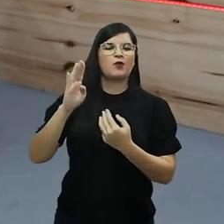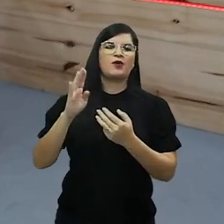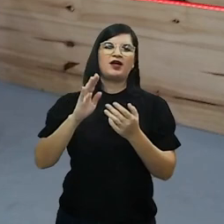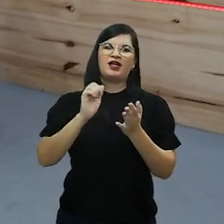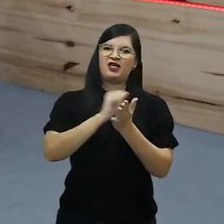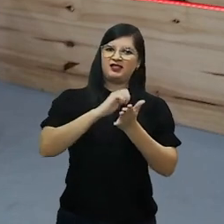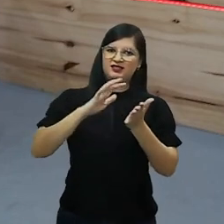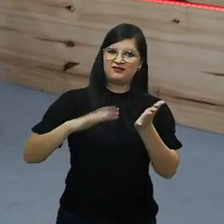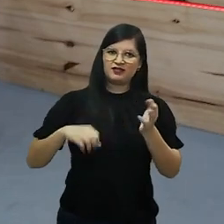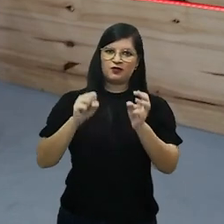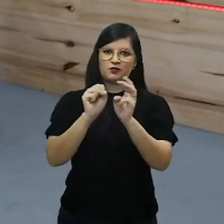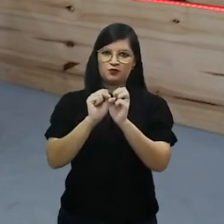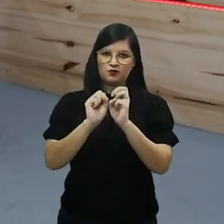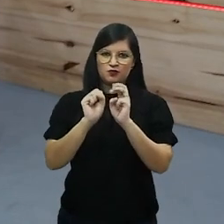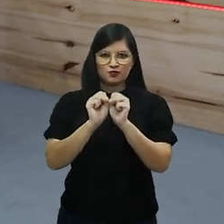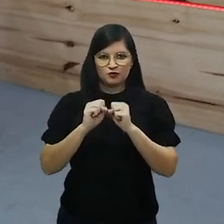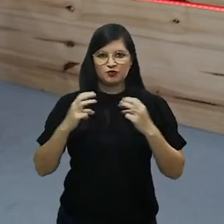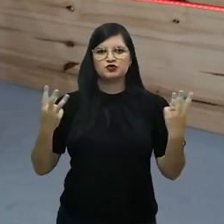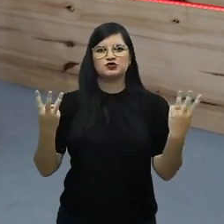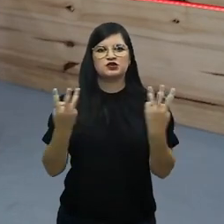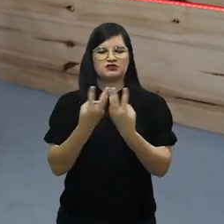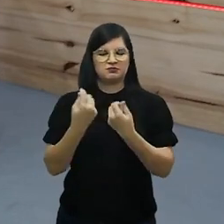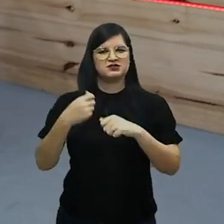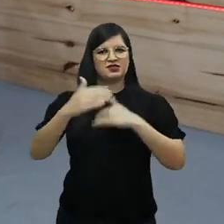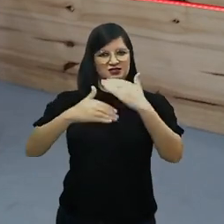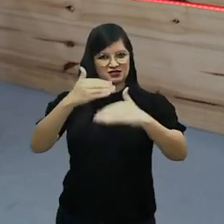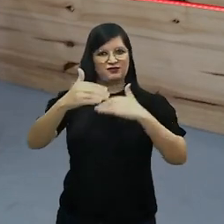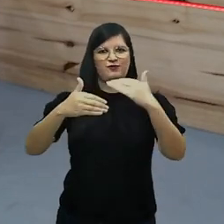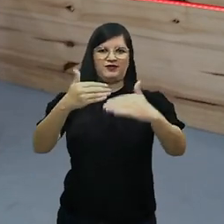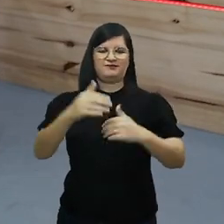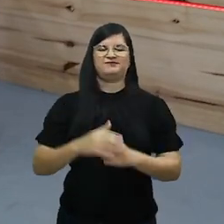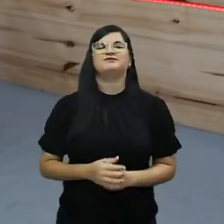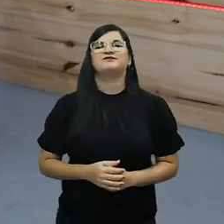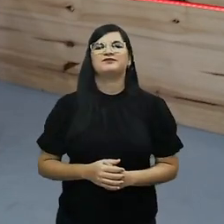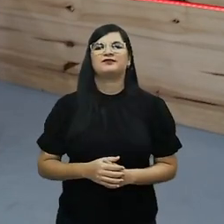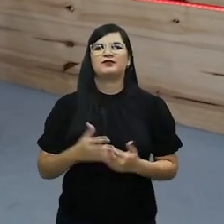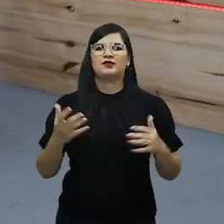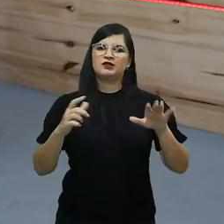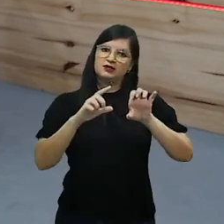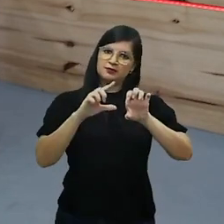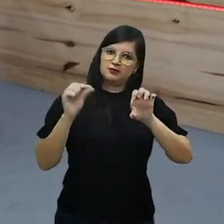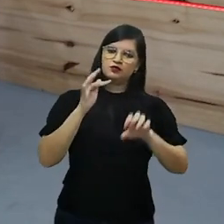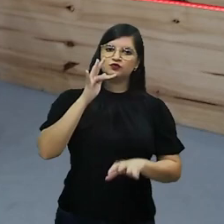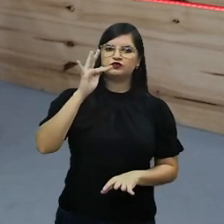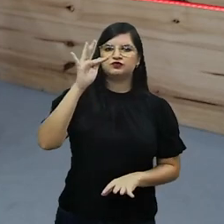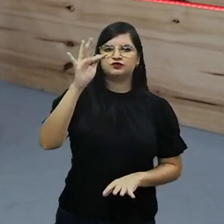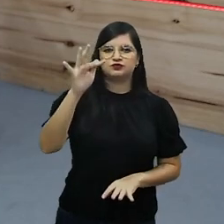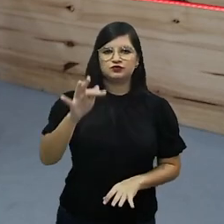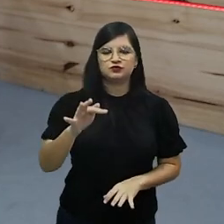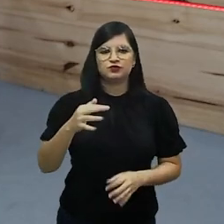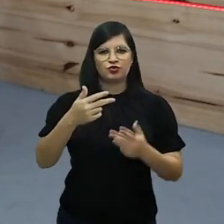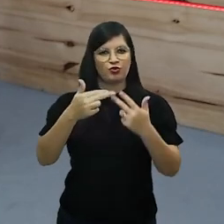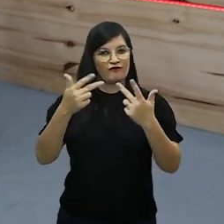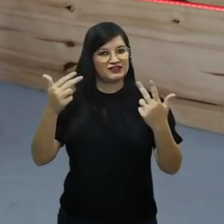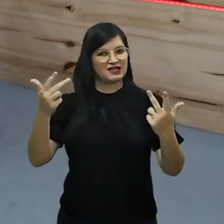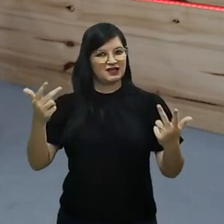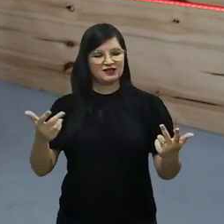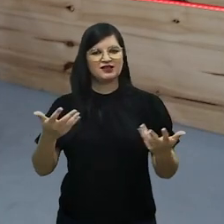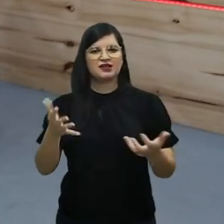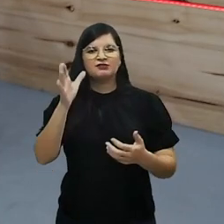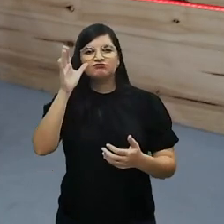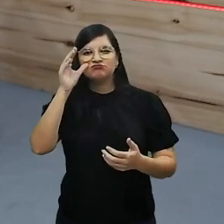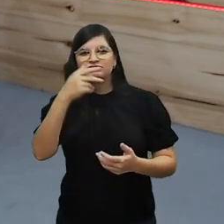atividade é que o workshop ele exige que vocês desenvolvam algo. A gente está falando de empreendedor do futuro, a gente está falando de inovação e a gente quer ver